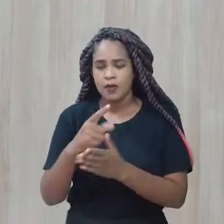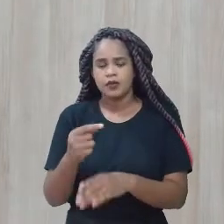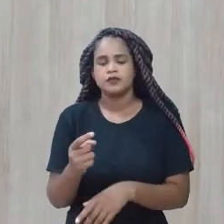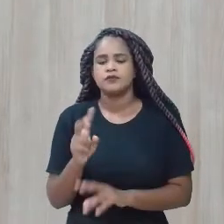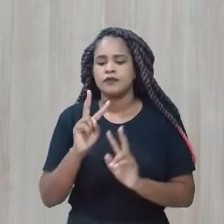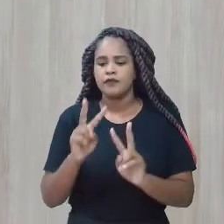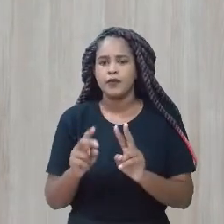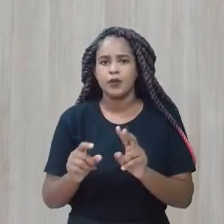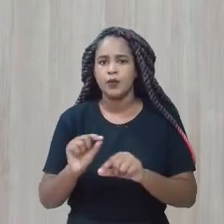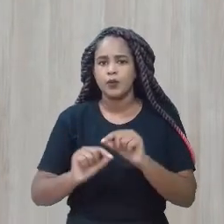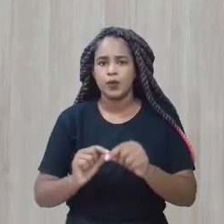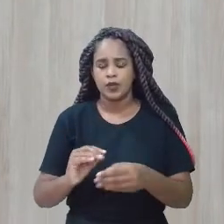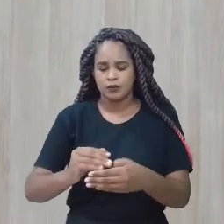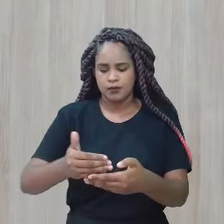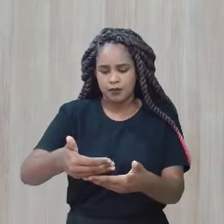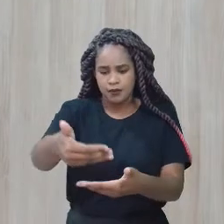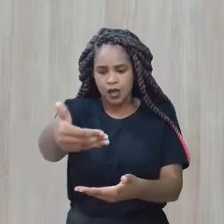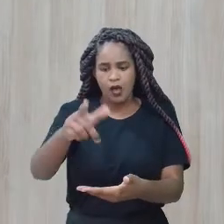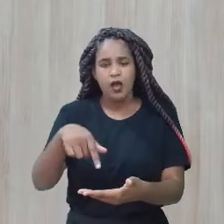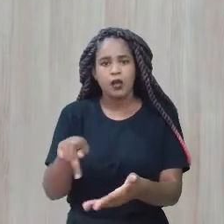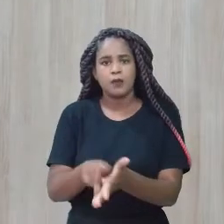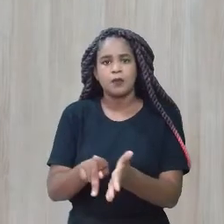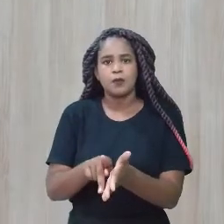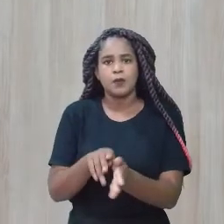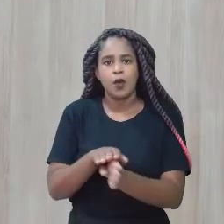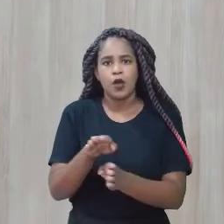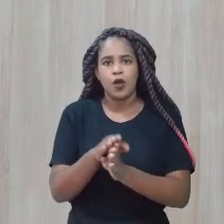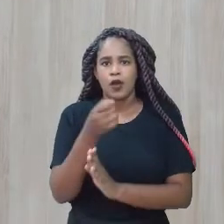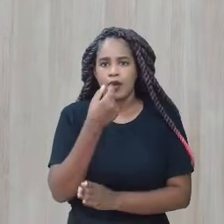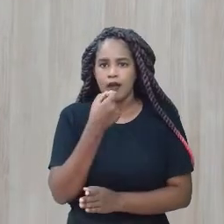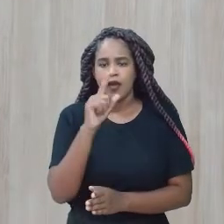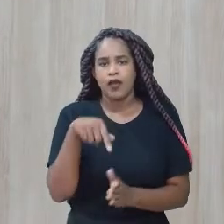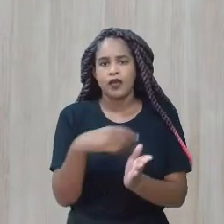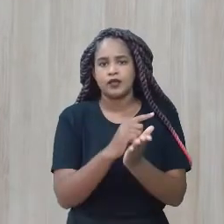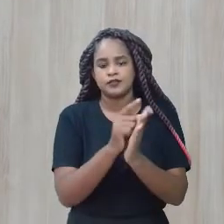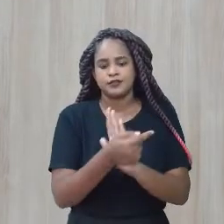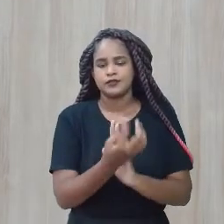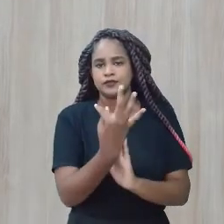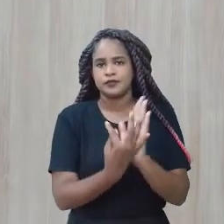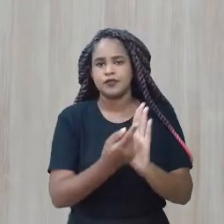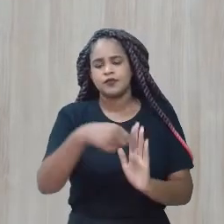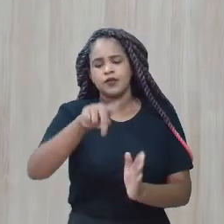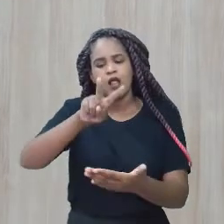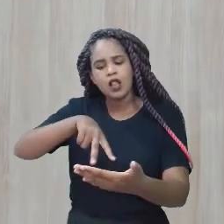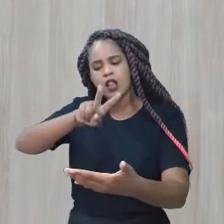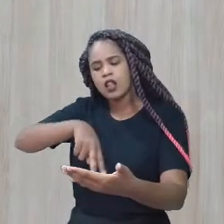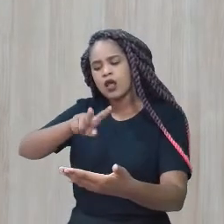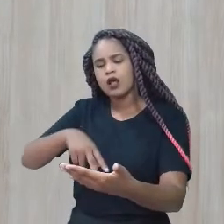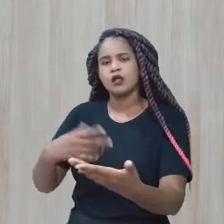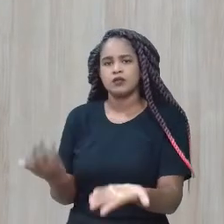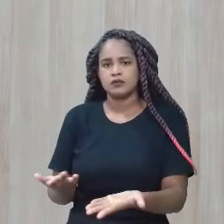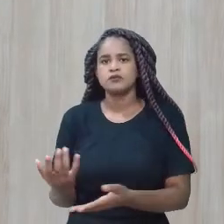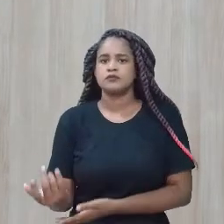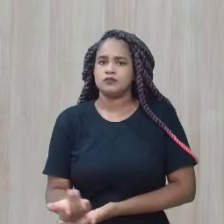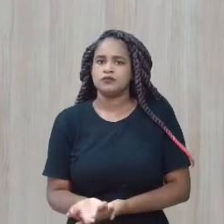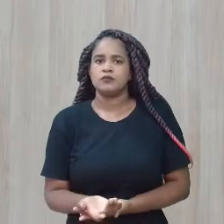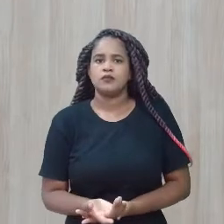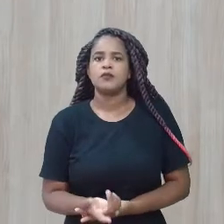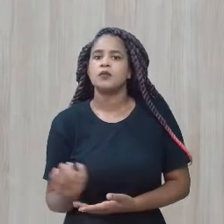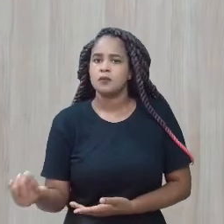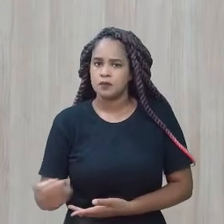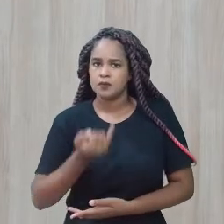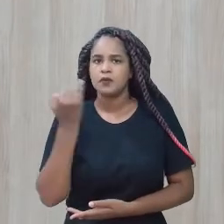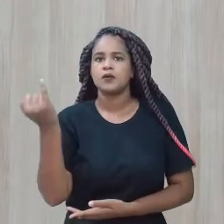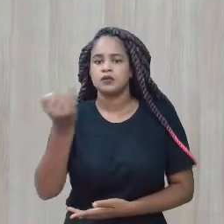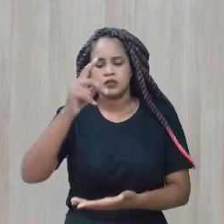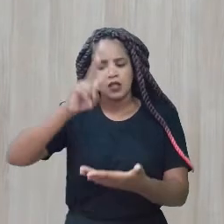a bula, também é um gênero textual. E que você pode ler, a importância, não é, de